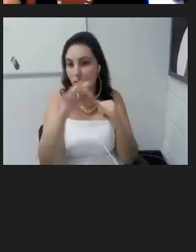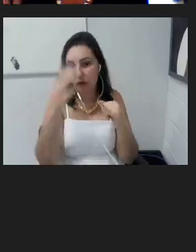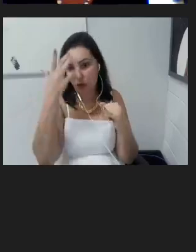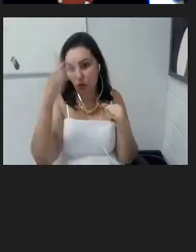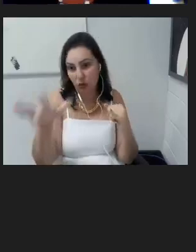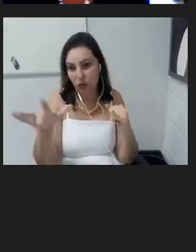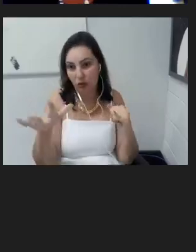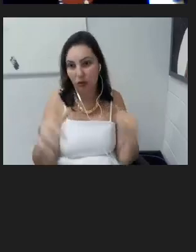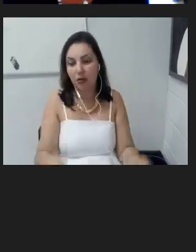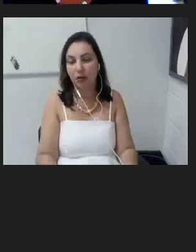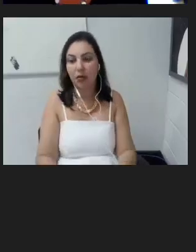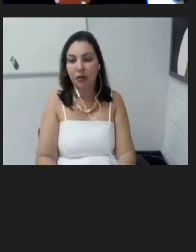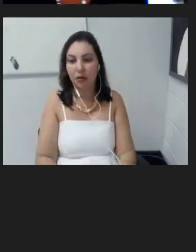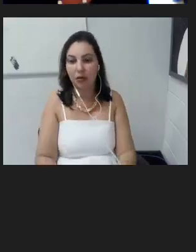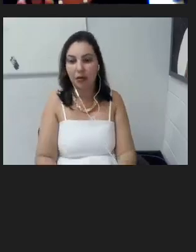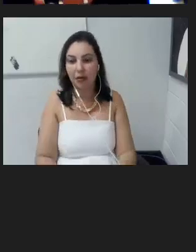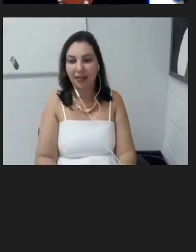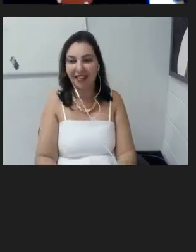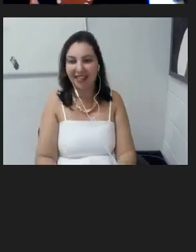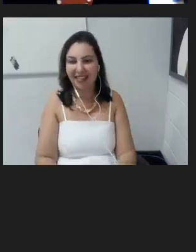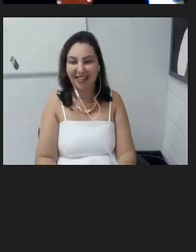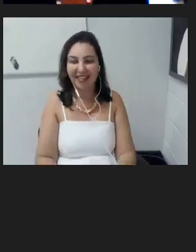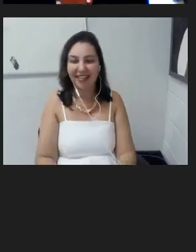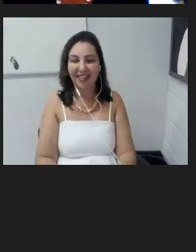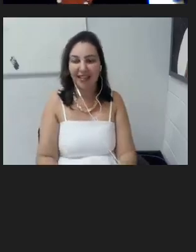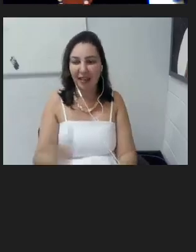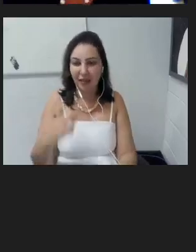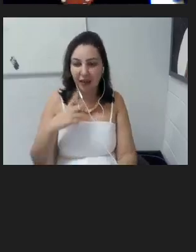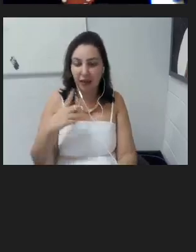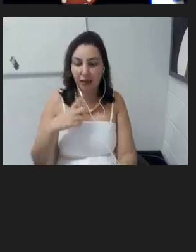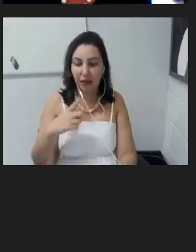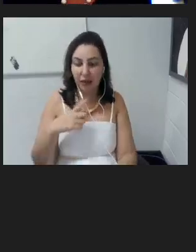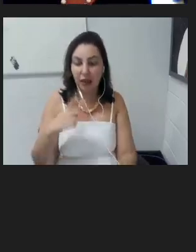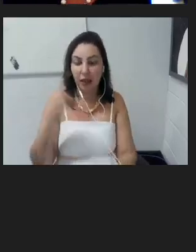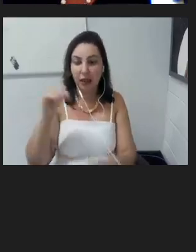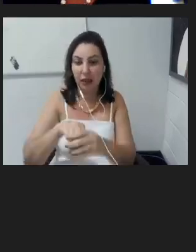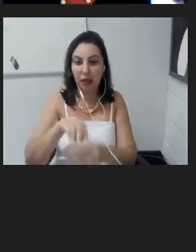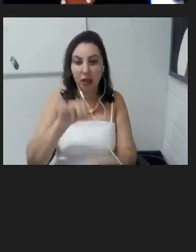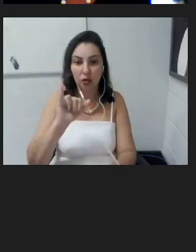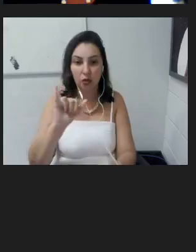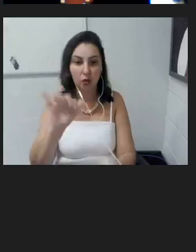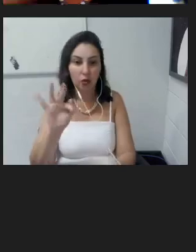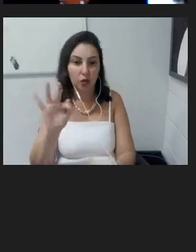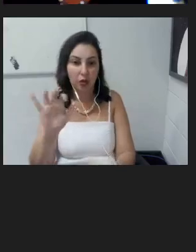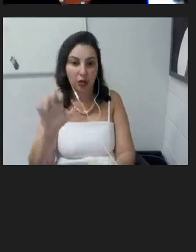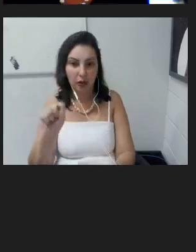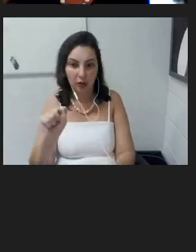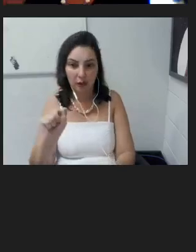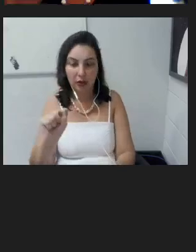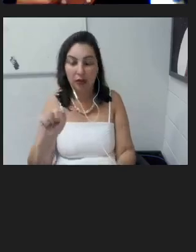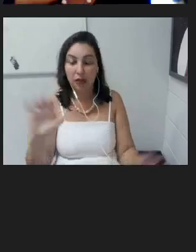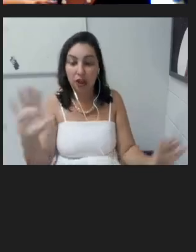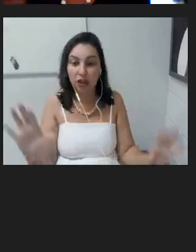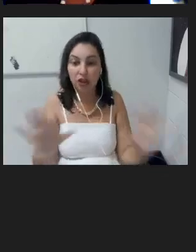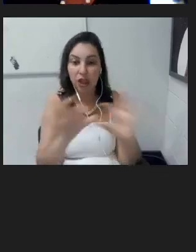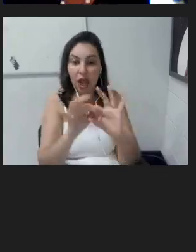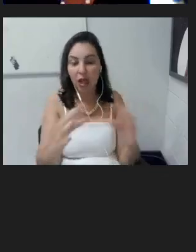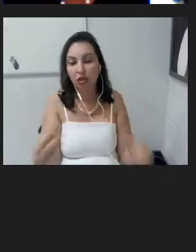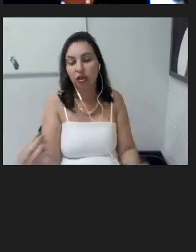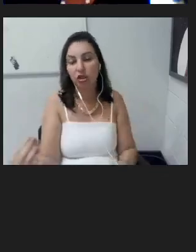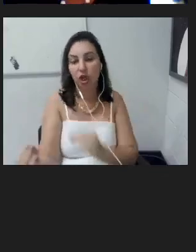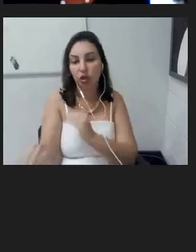falando IFE o tempo inteiro, que tem aí no IFES, de rede de cuidado a